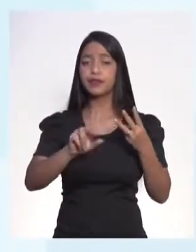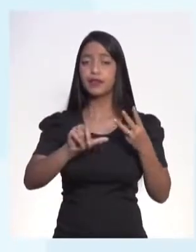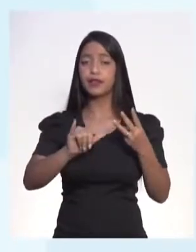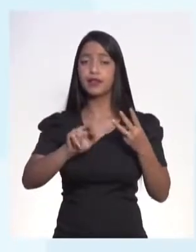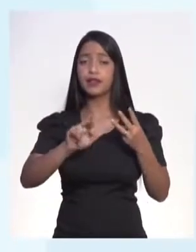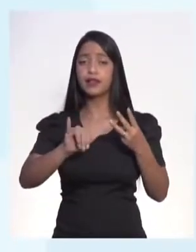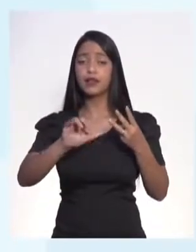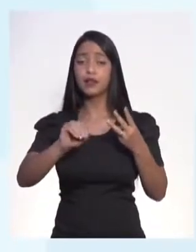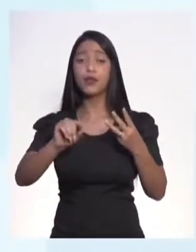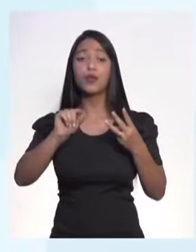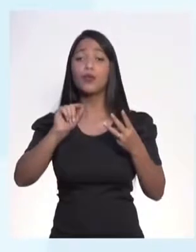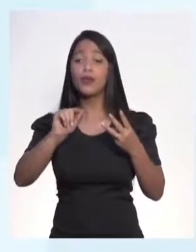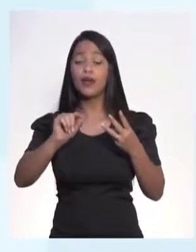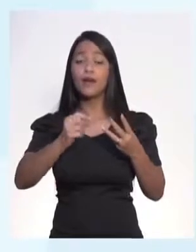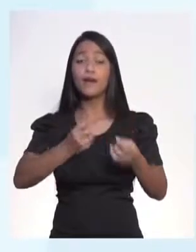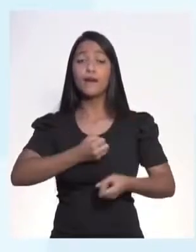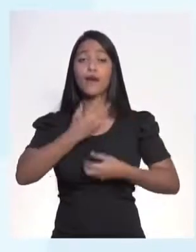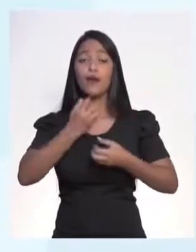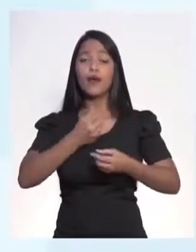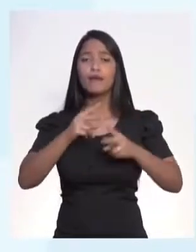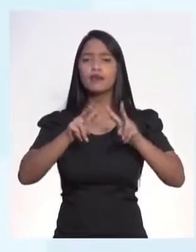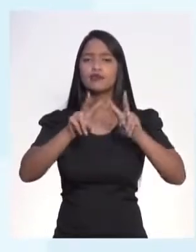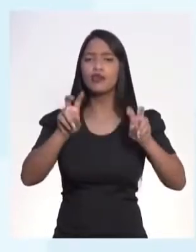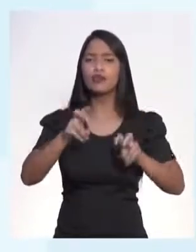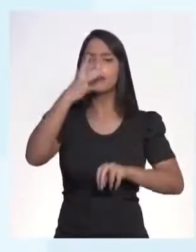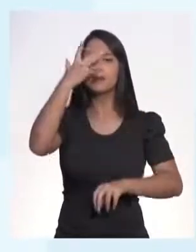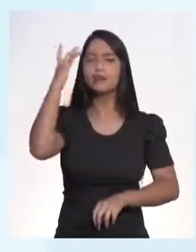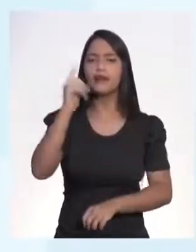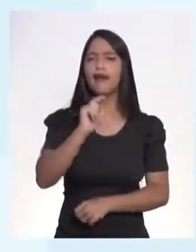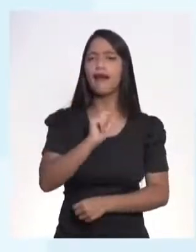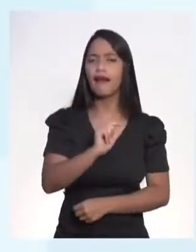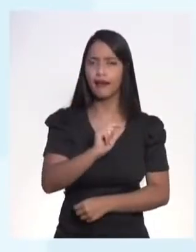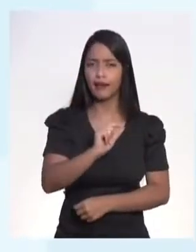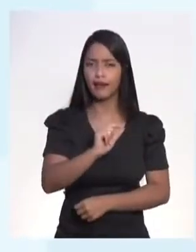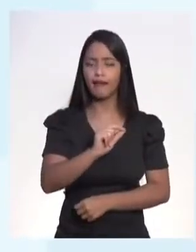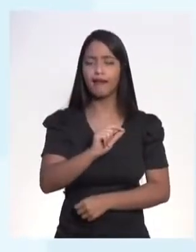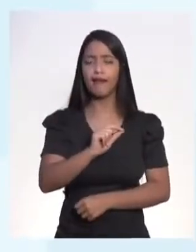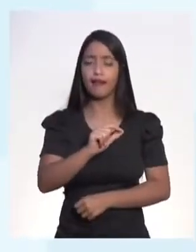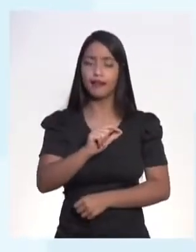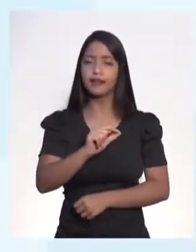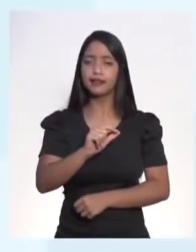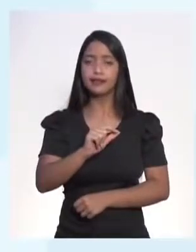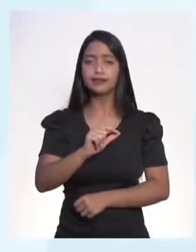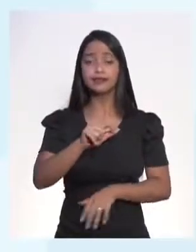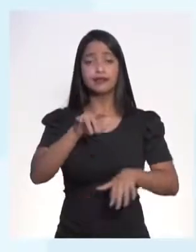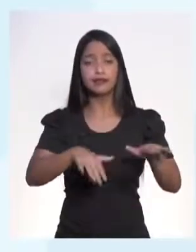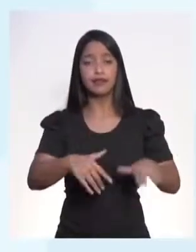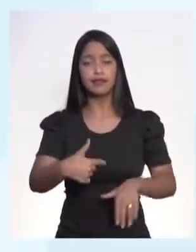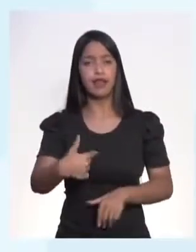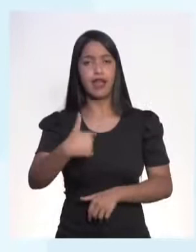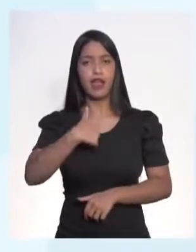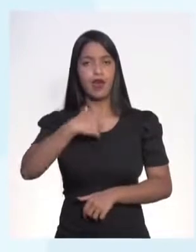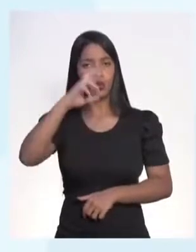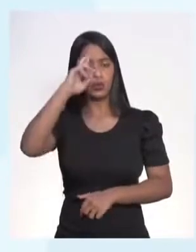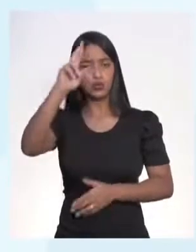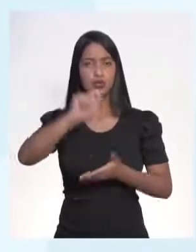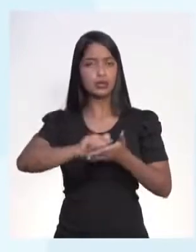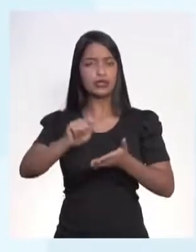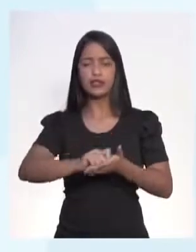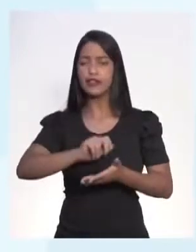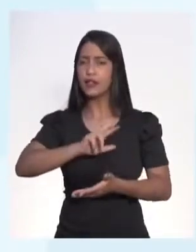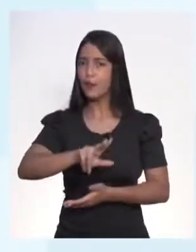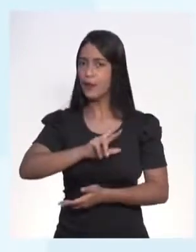poético é aquele que vive lá dentro do poema aqui e às vezes confere a mim a pessoa que escreveu